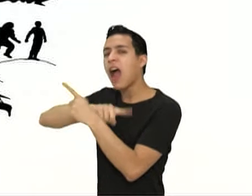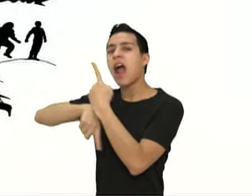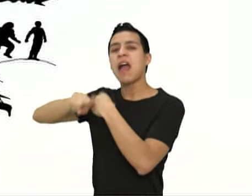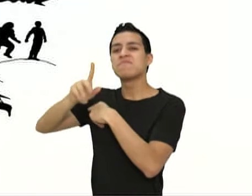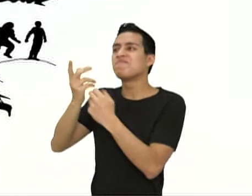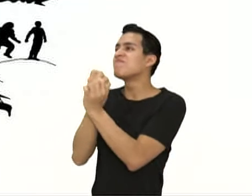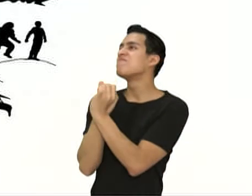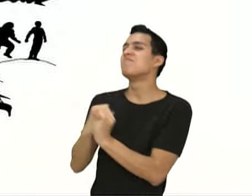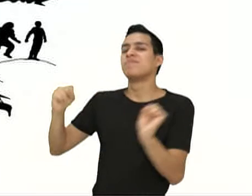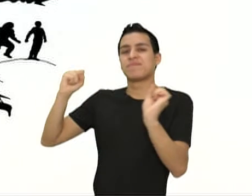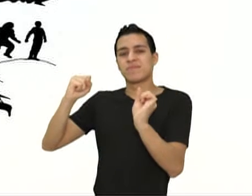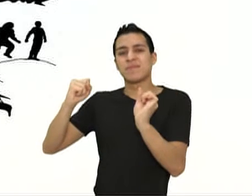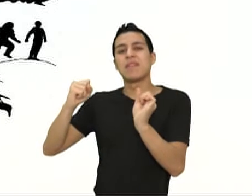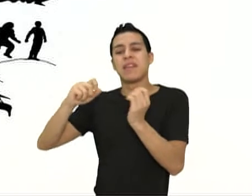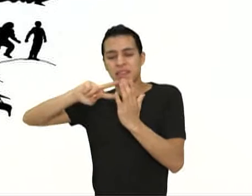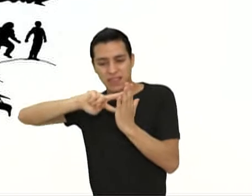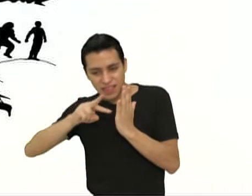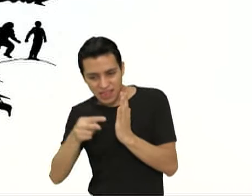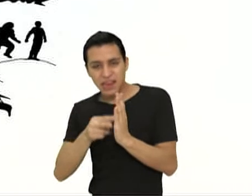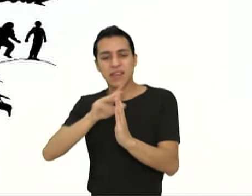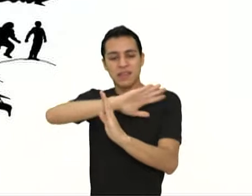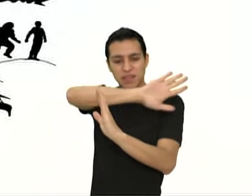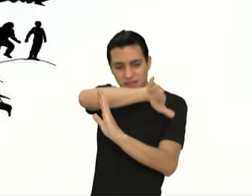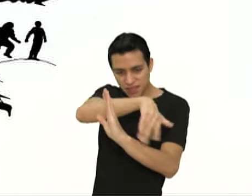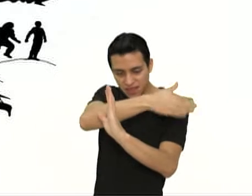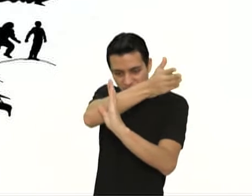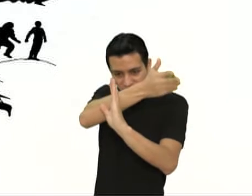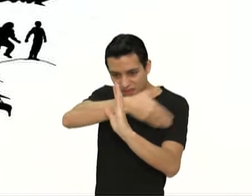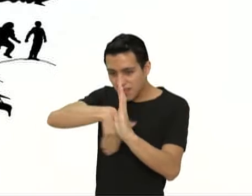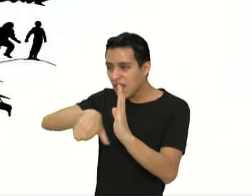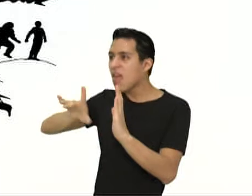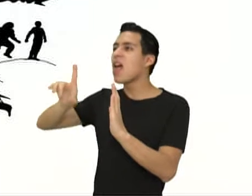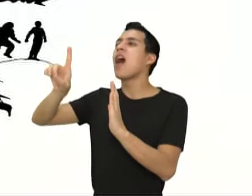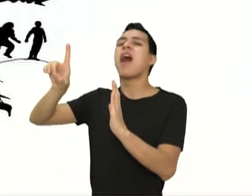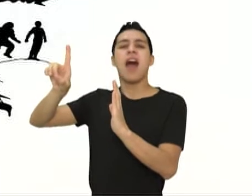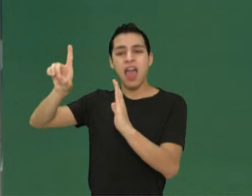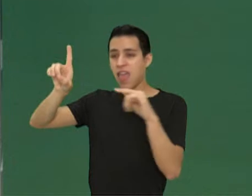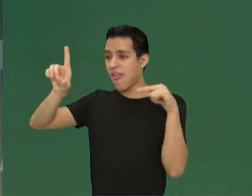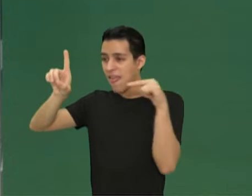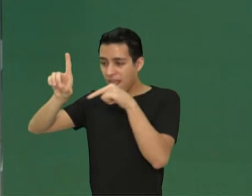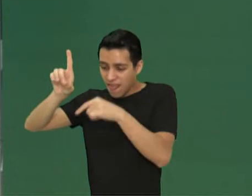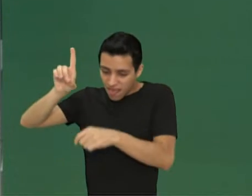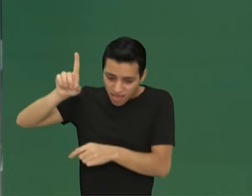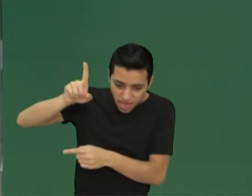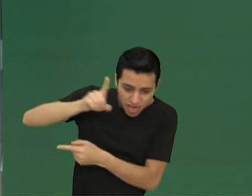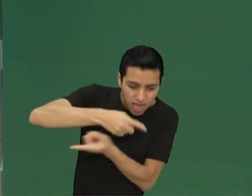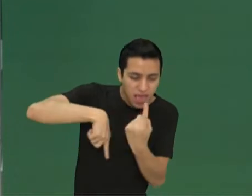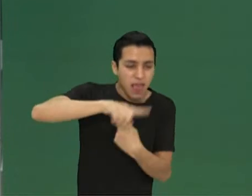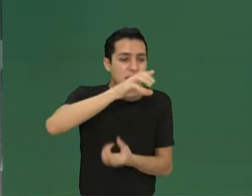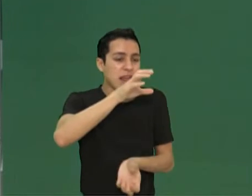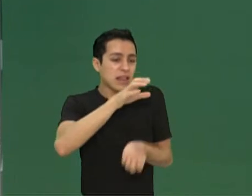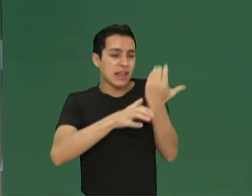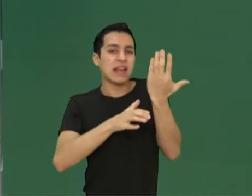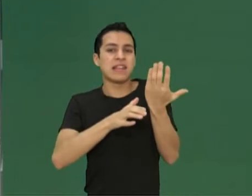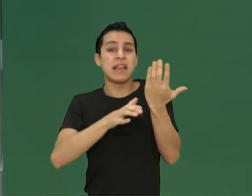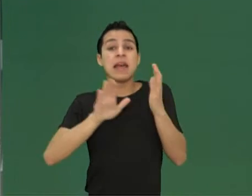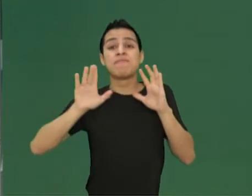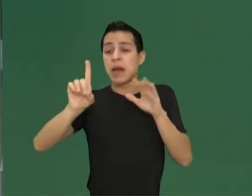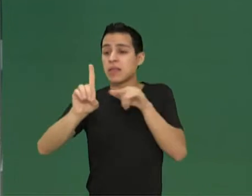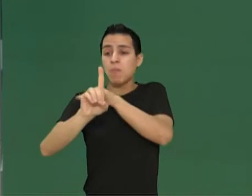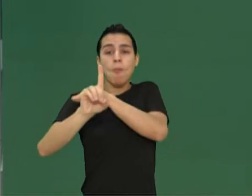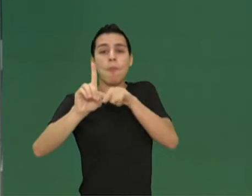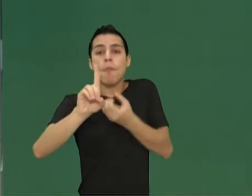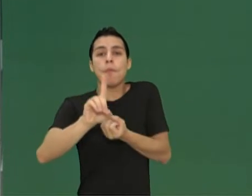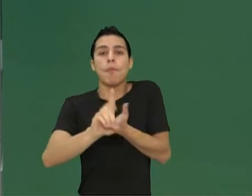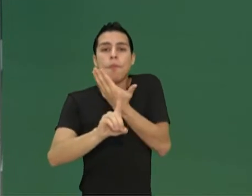também não poderíamos ir ao infinito. Em algum momento tem que ter tido alguma coisa que causou, mas não foi causado,